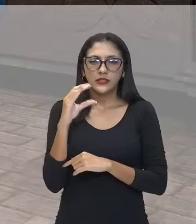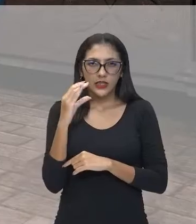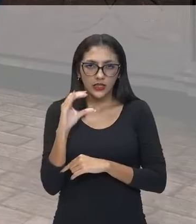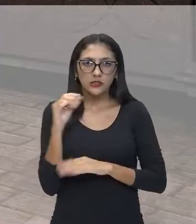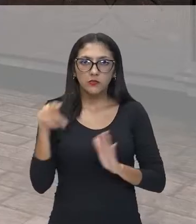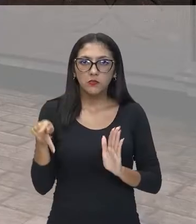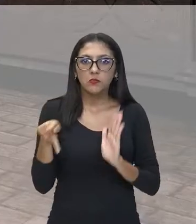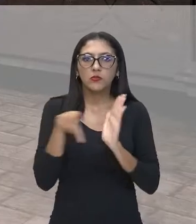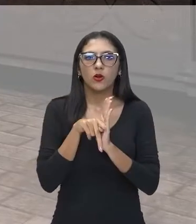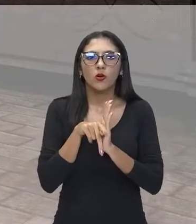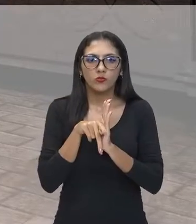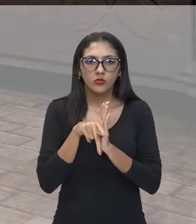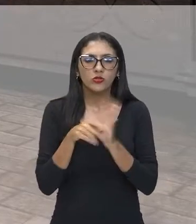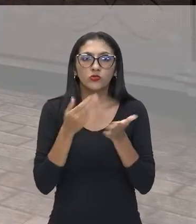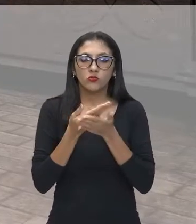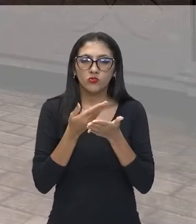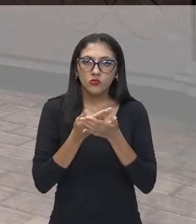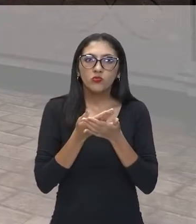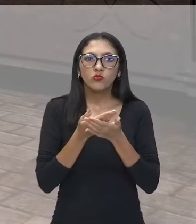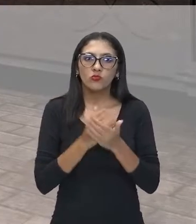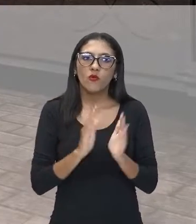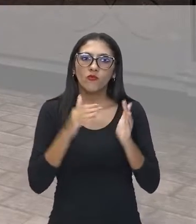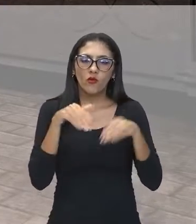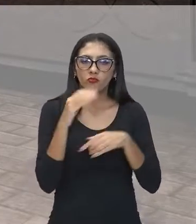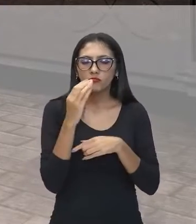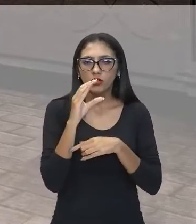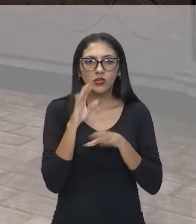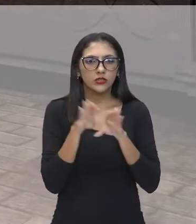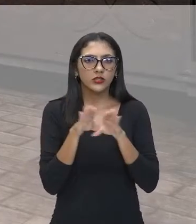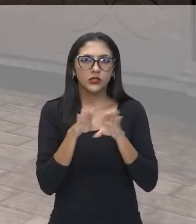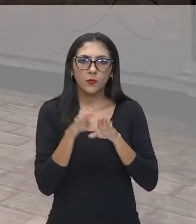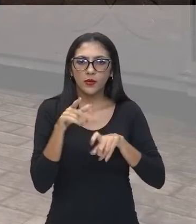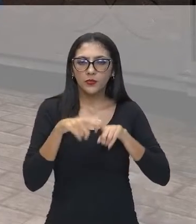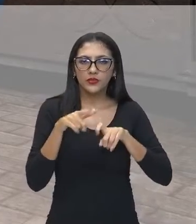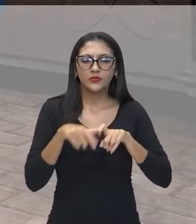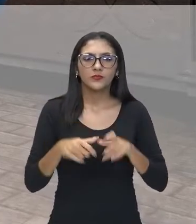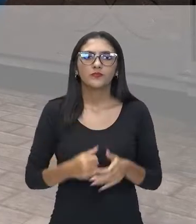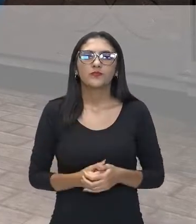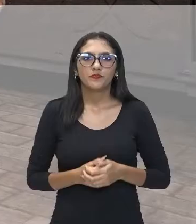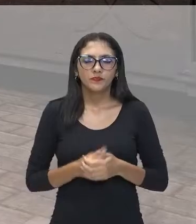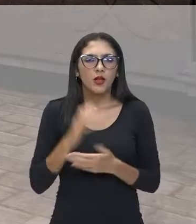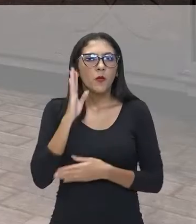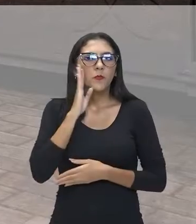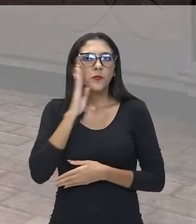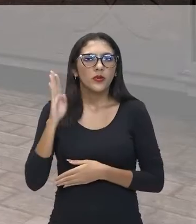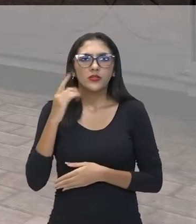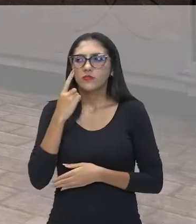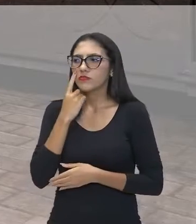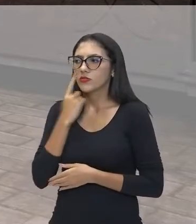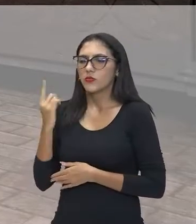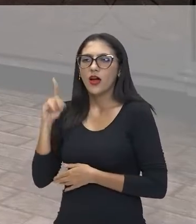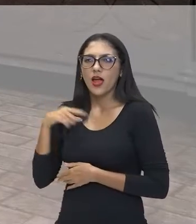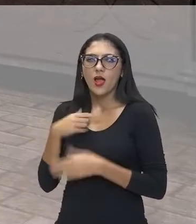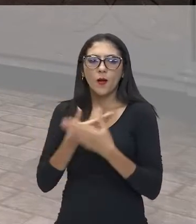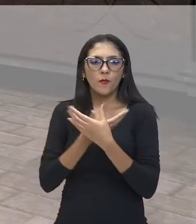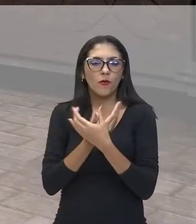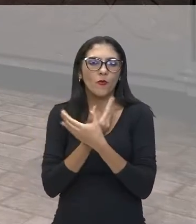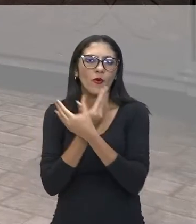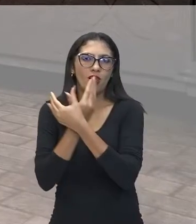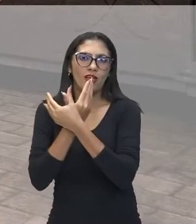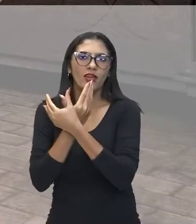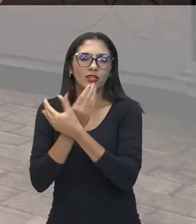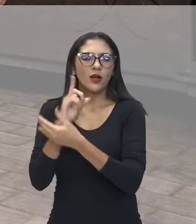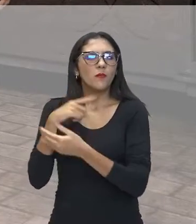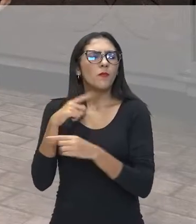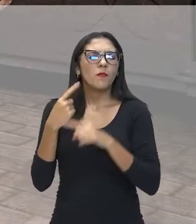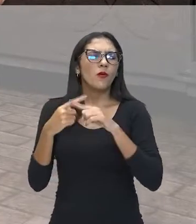química e da medicina. O principal símbolo da alquimia é a borboleta, em